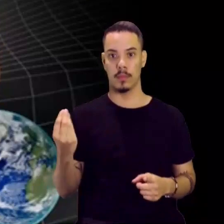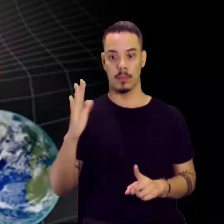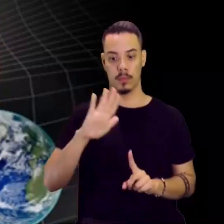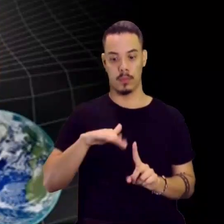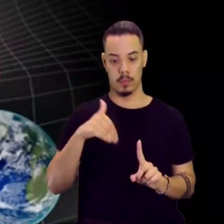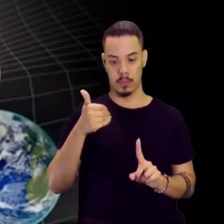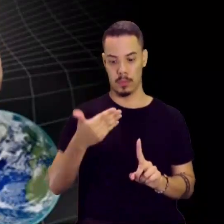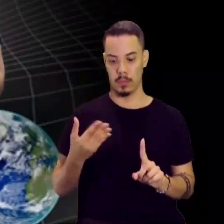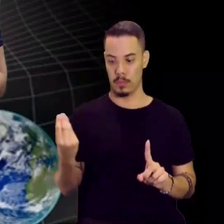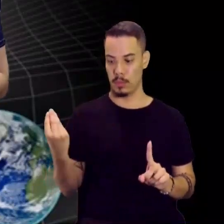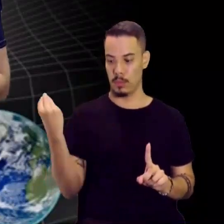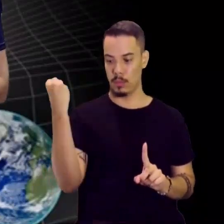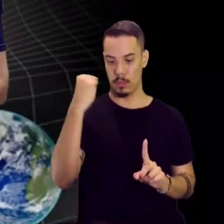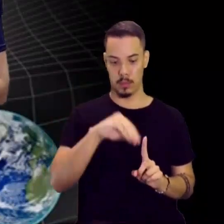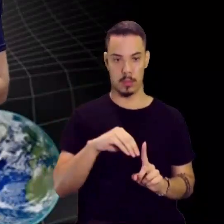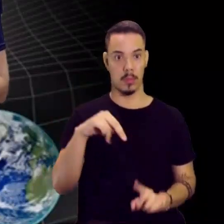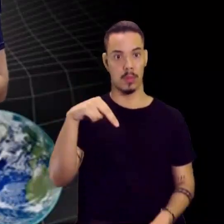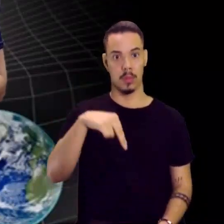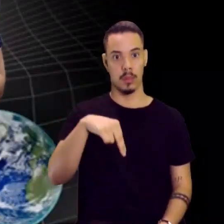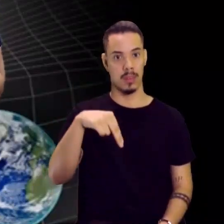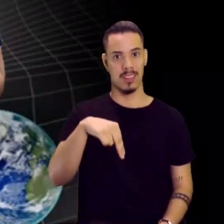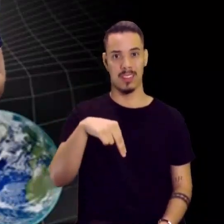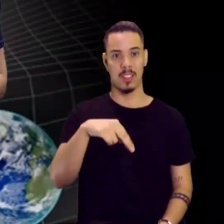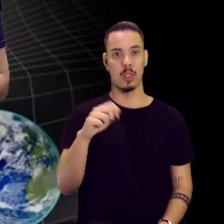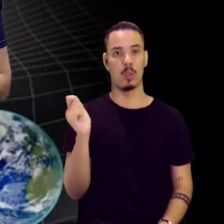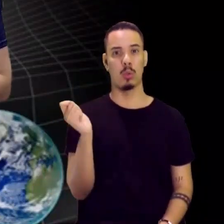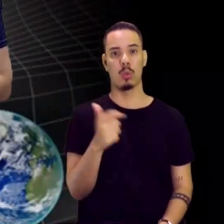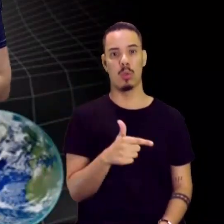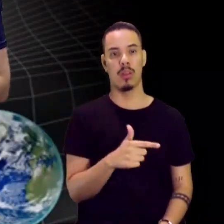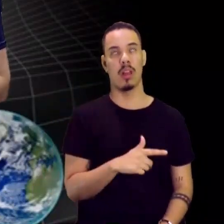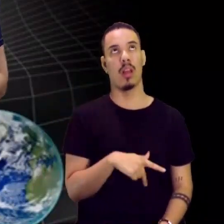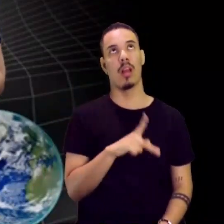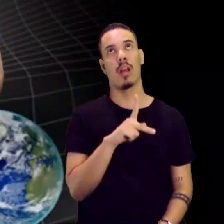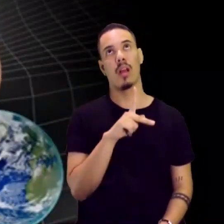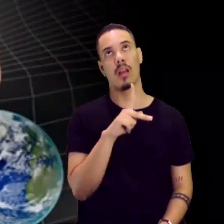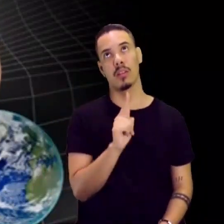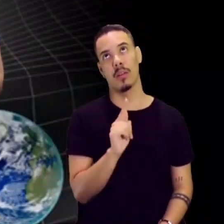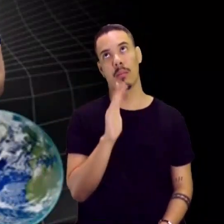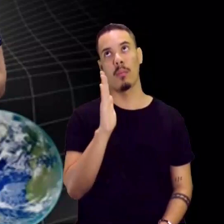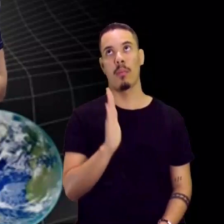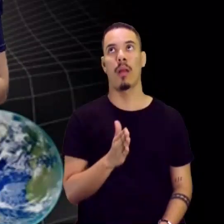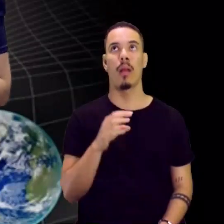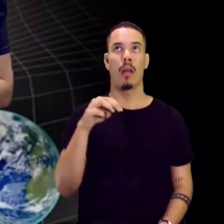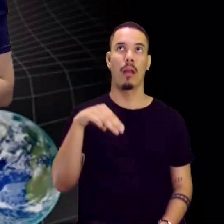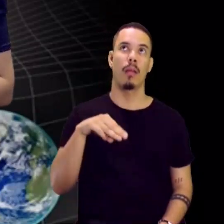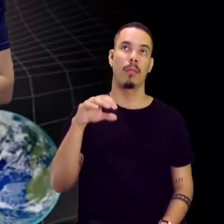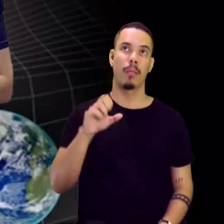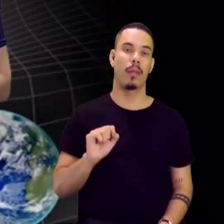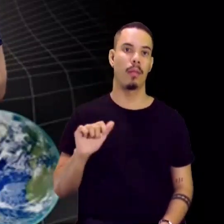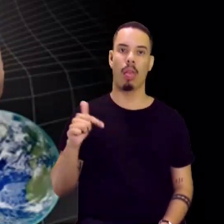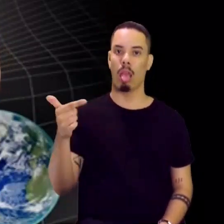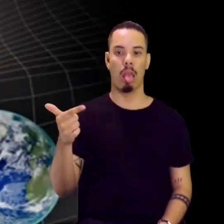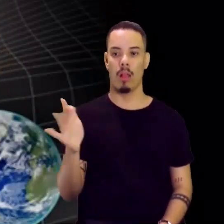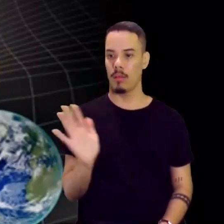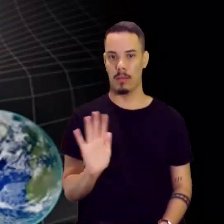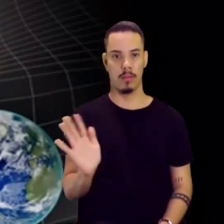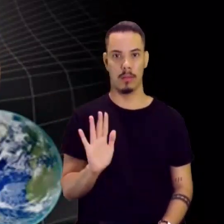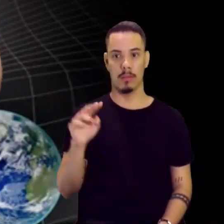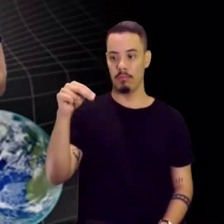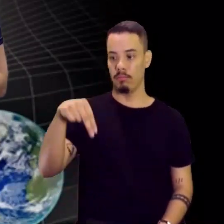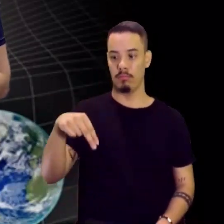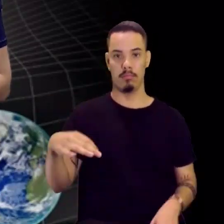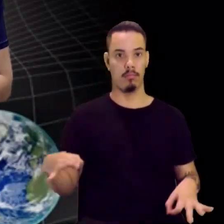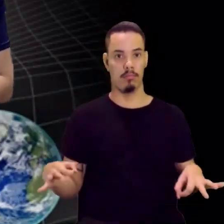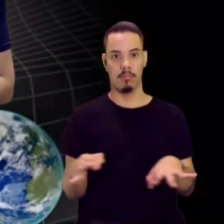Newton, medidas em Newton. E é melhor escrever só um N do que escrever kg barra ms o quadrado ainda, né? Exatamente. O N é muito